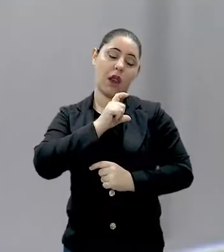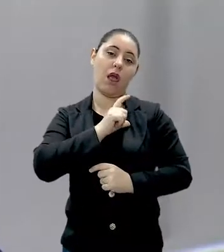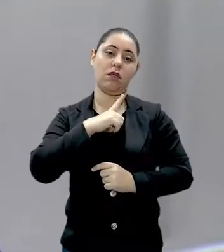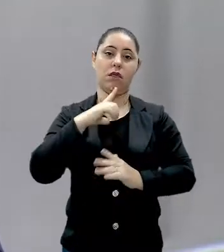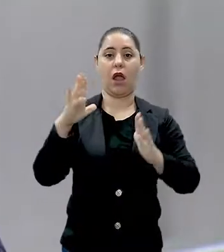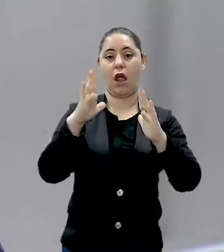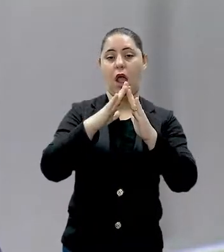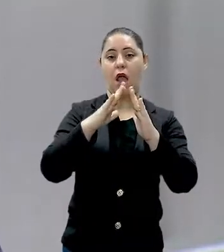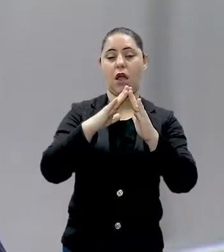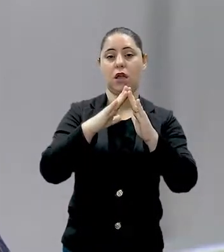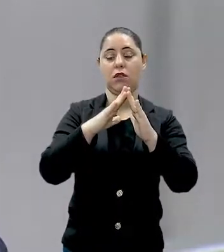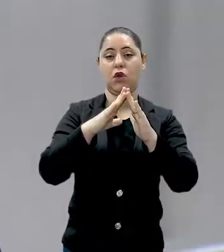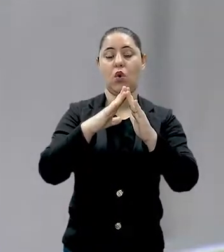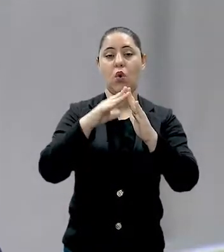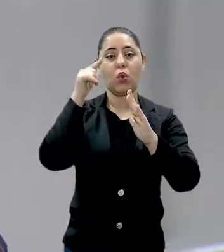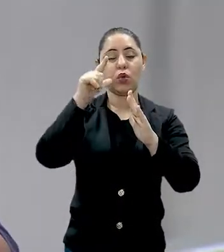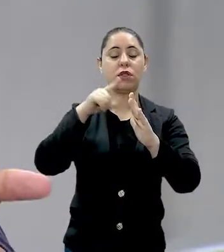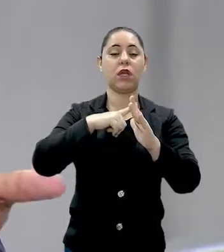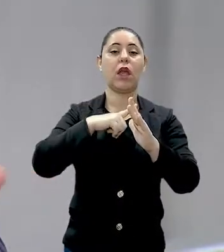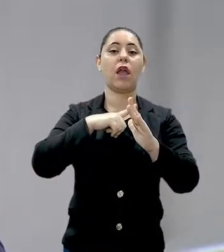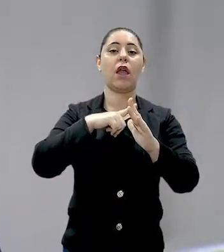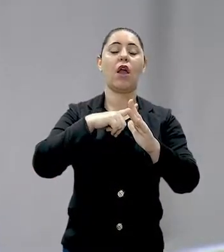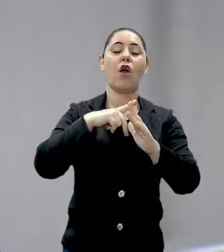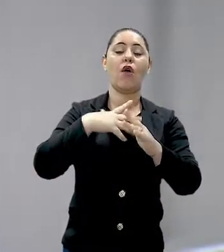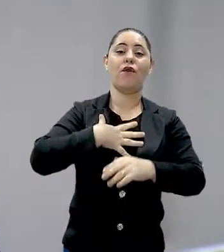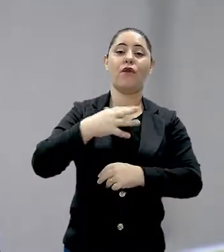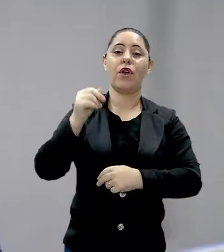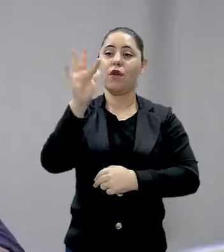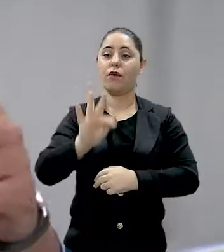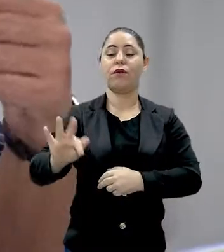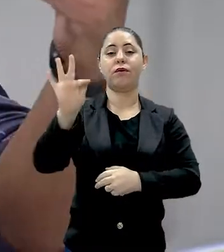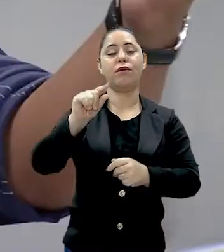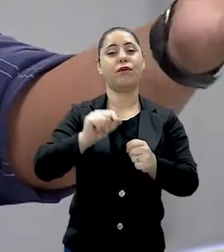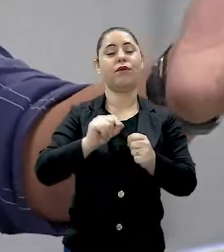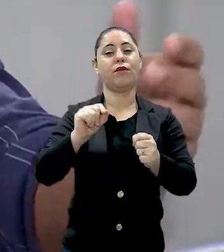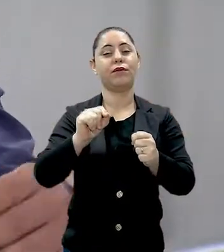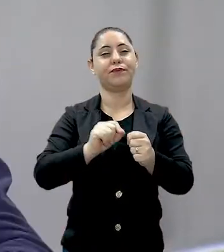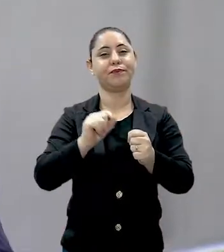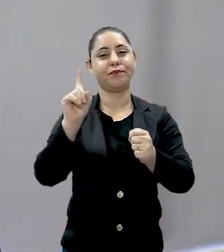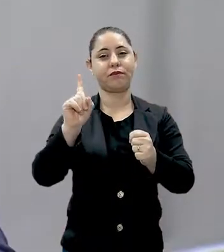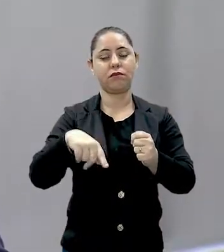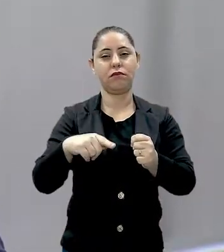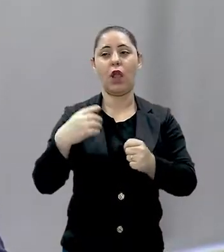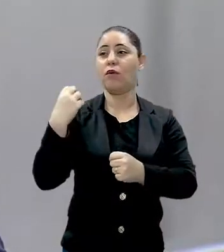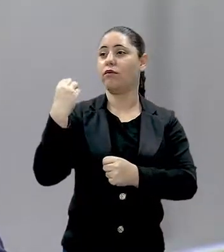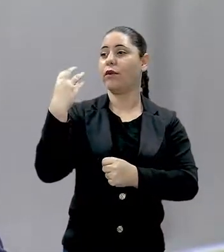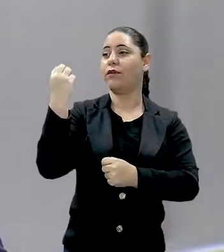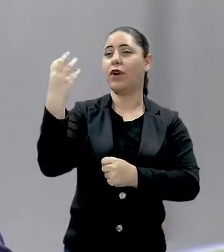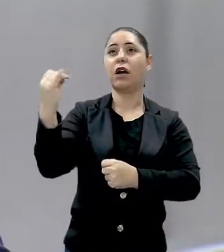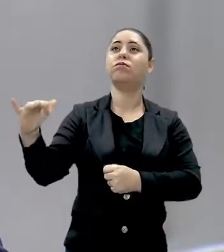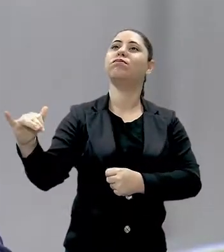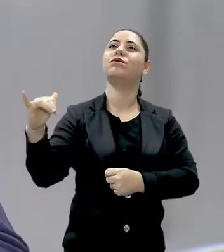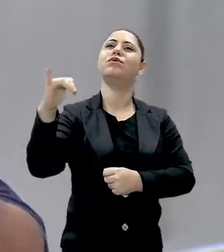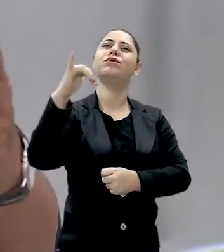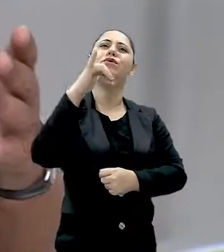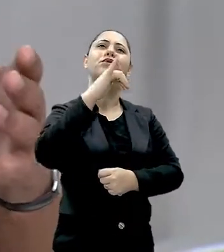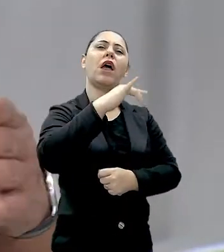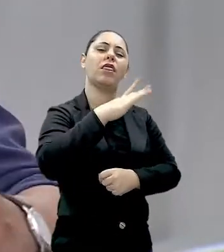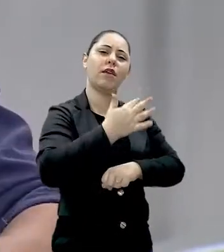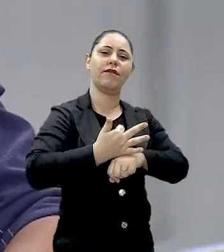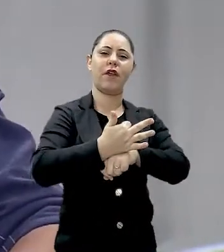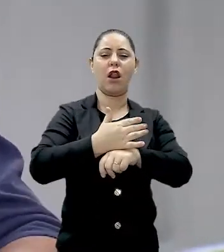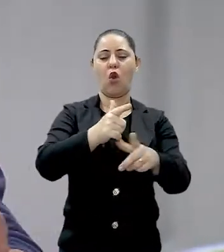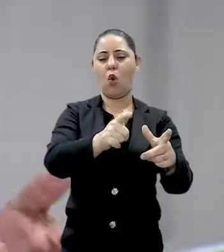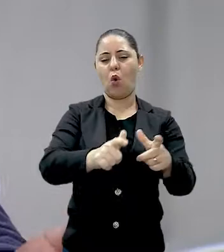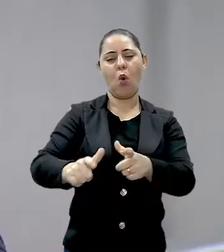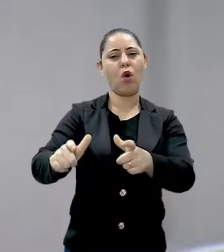melhor, conseguir ter sua casa, conseguir colocar seu filho numa universidade, conseguir fazer uma viagem de avião,